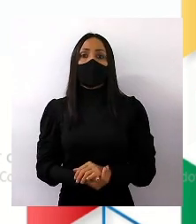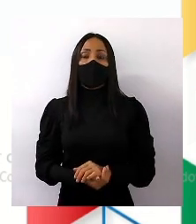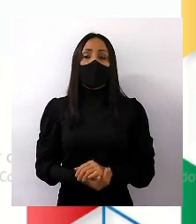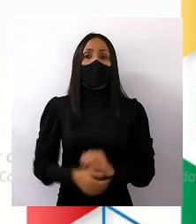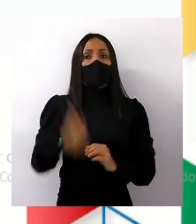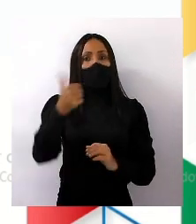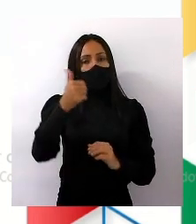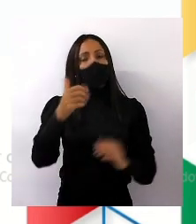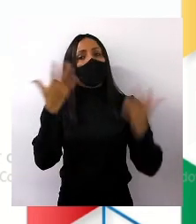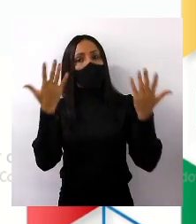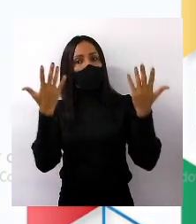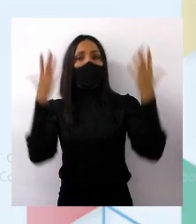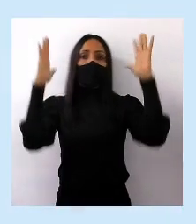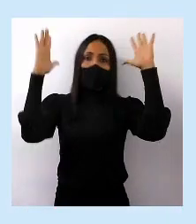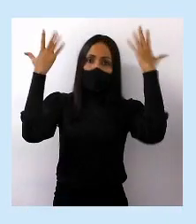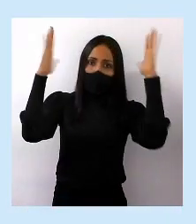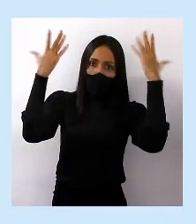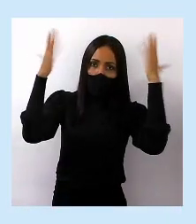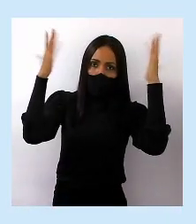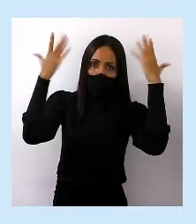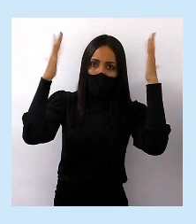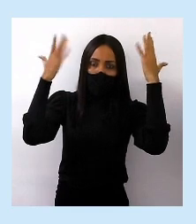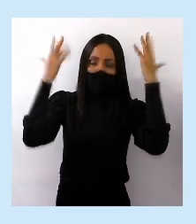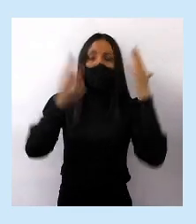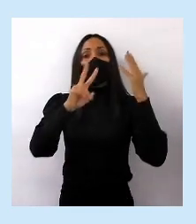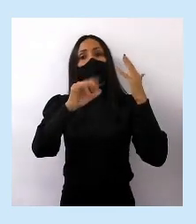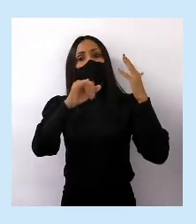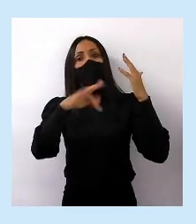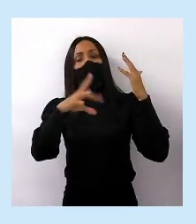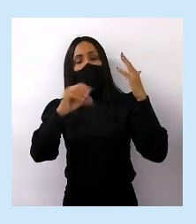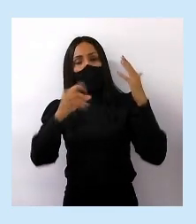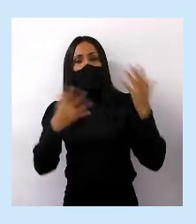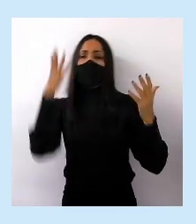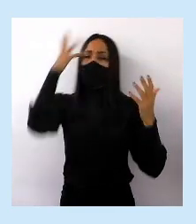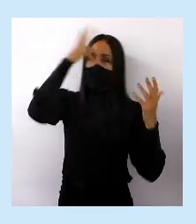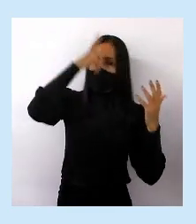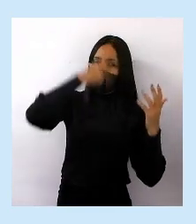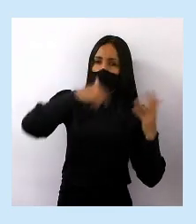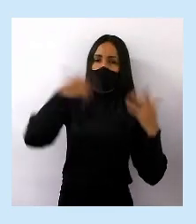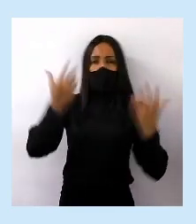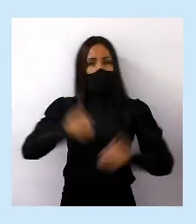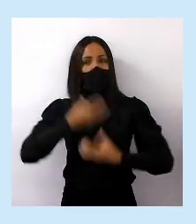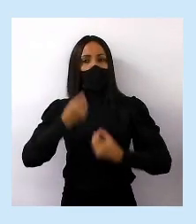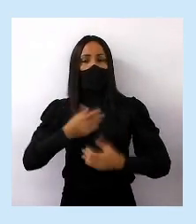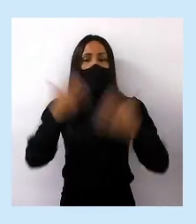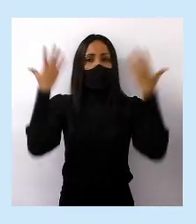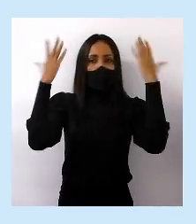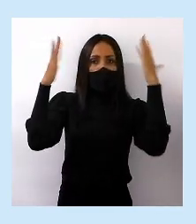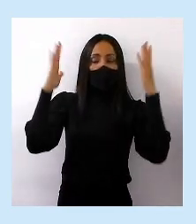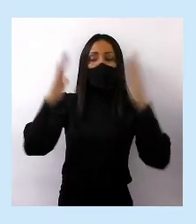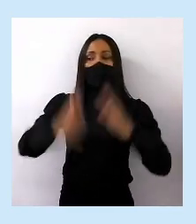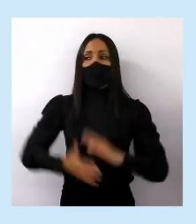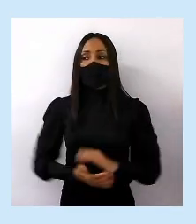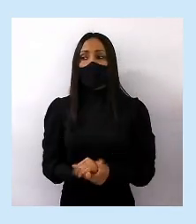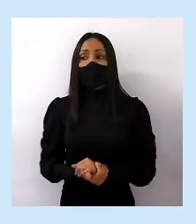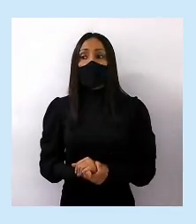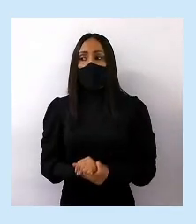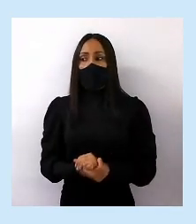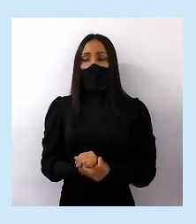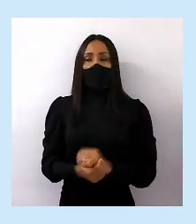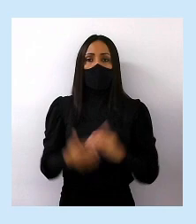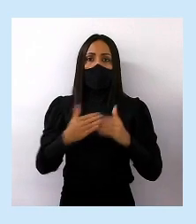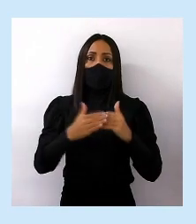uma salva de palmas para o nosso querido Vinícius de Moraes pela obra-prima, mas fazer o seguinte, observem